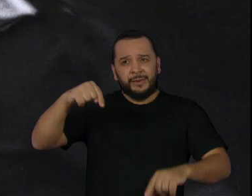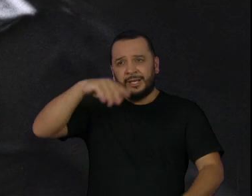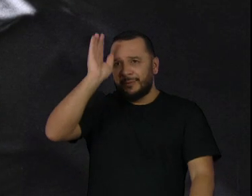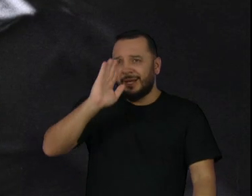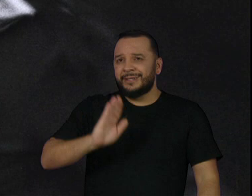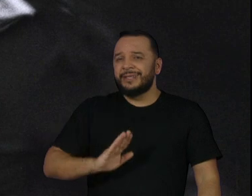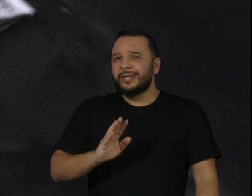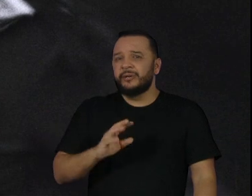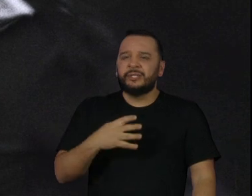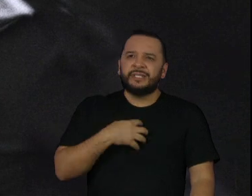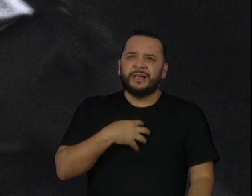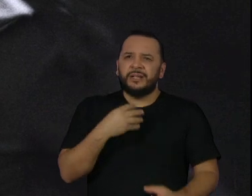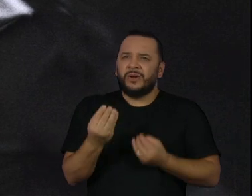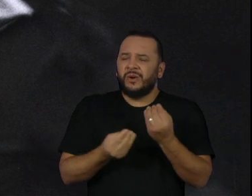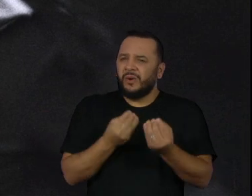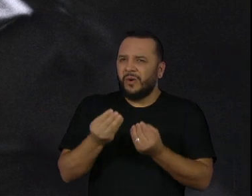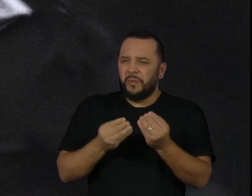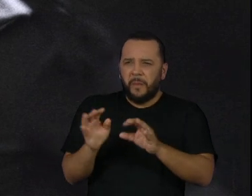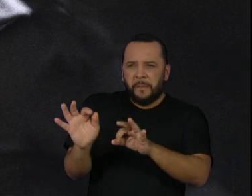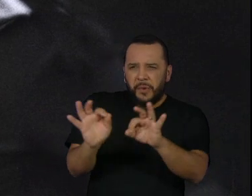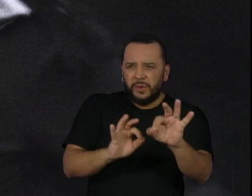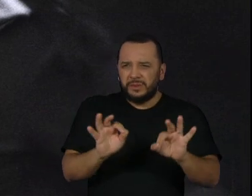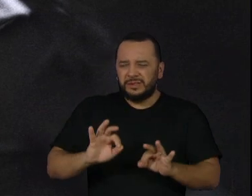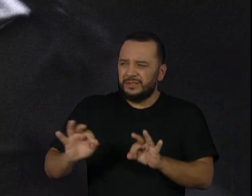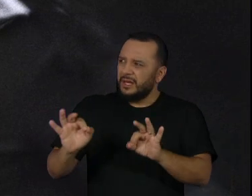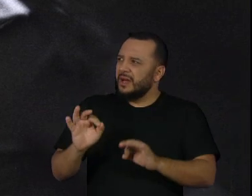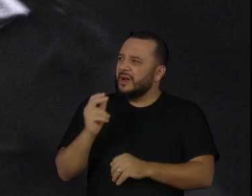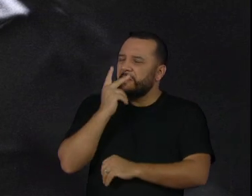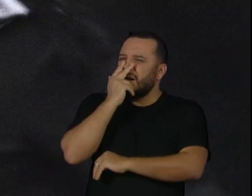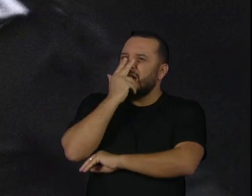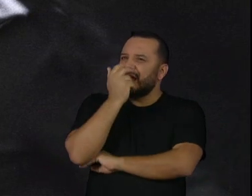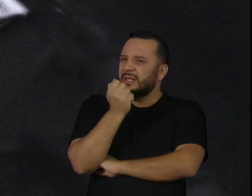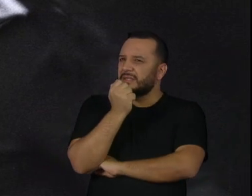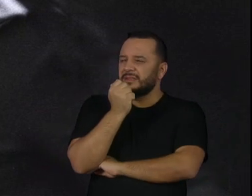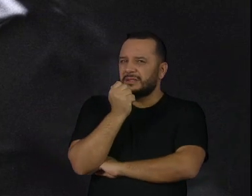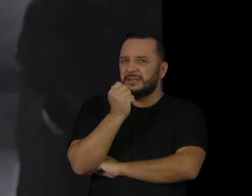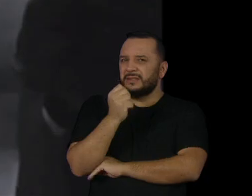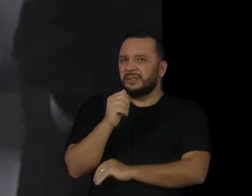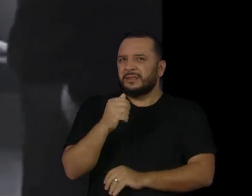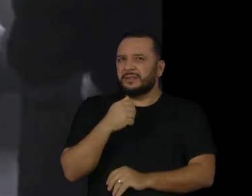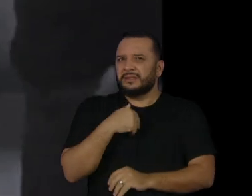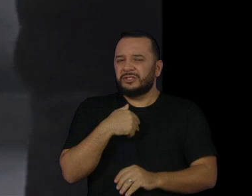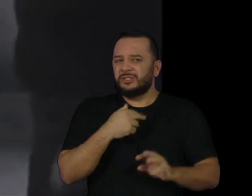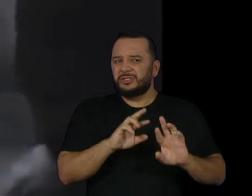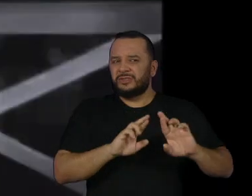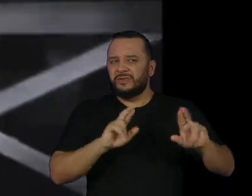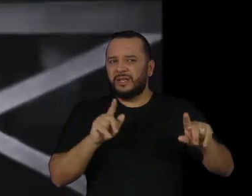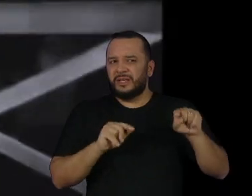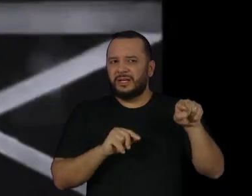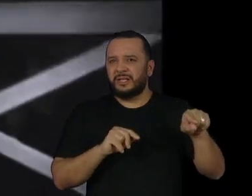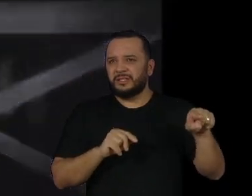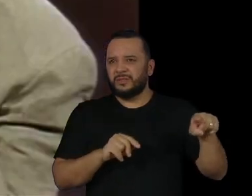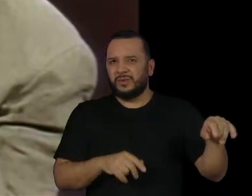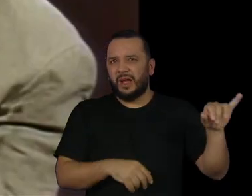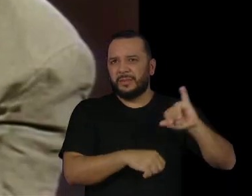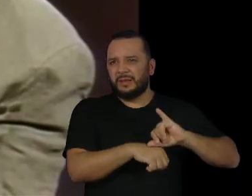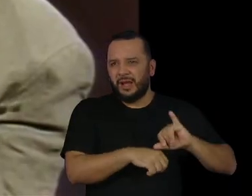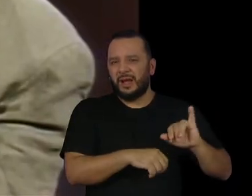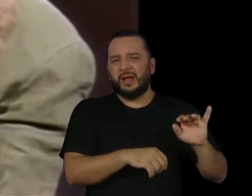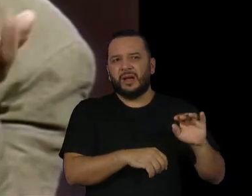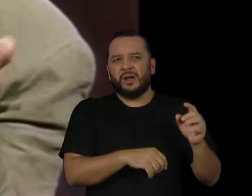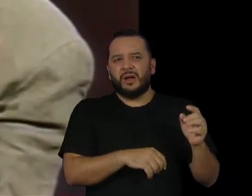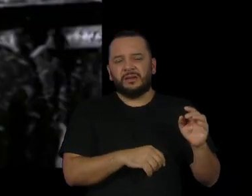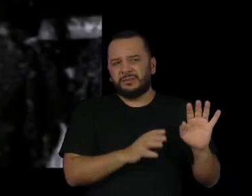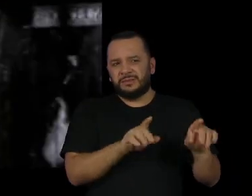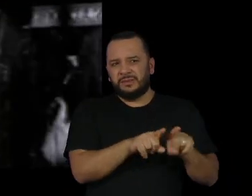uma forma de produção que não estivesse ligada ao capital, que é uma grande soma de dinheiro.